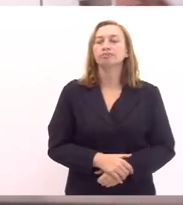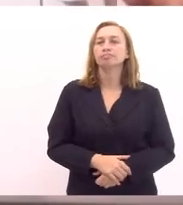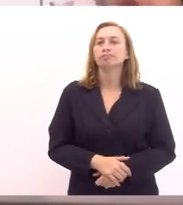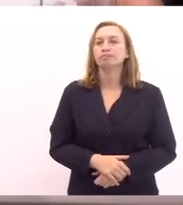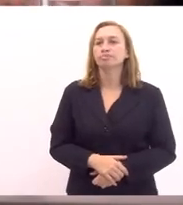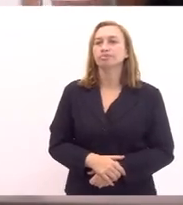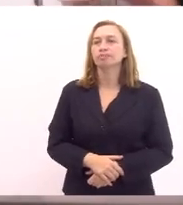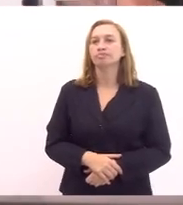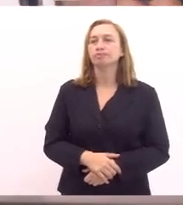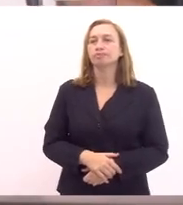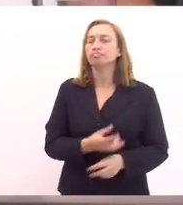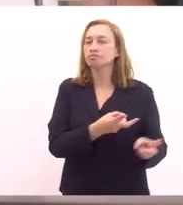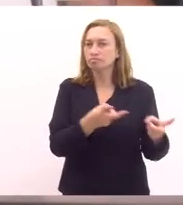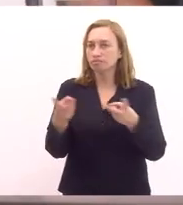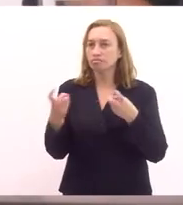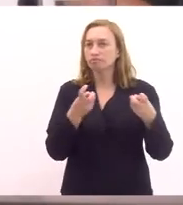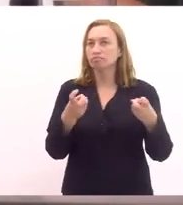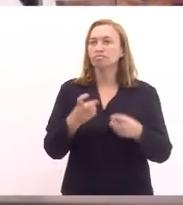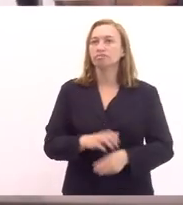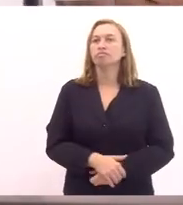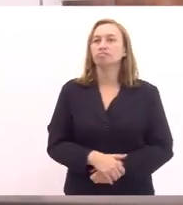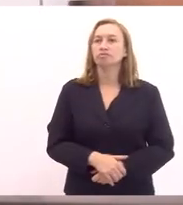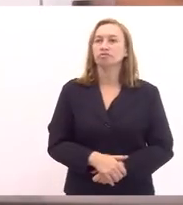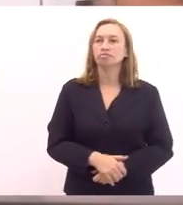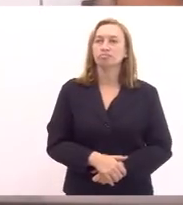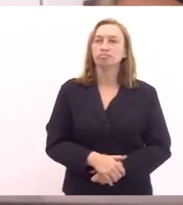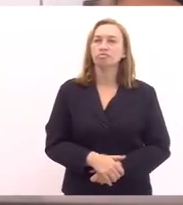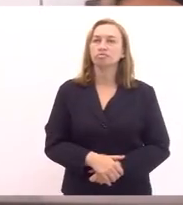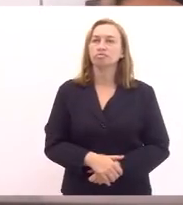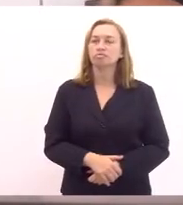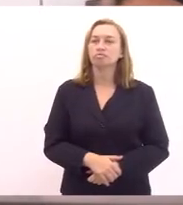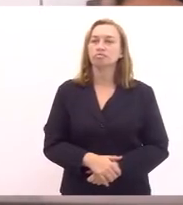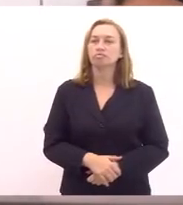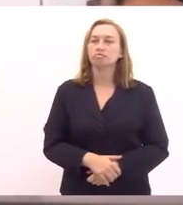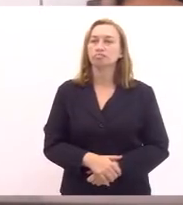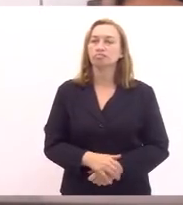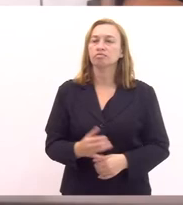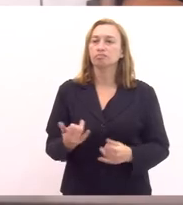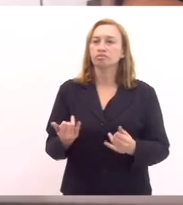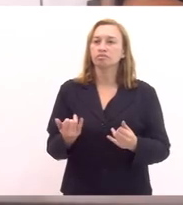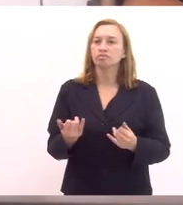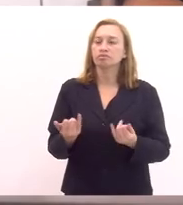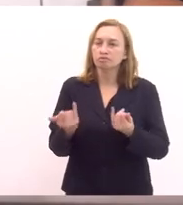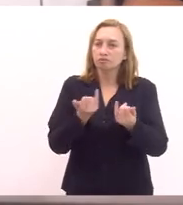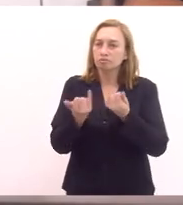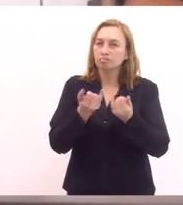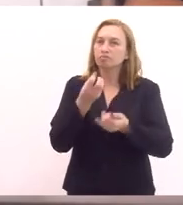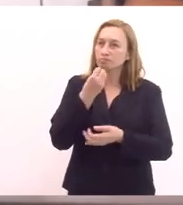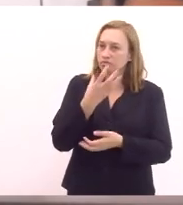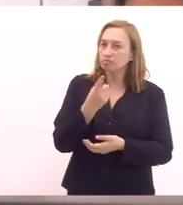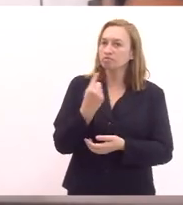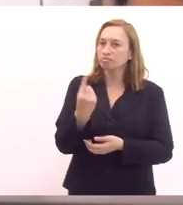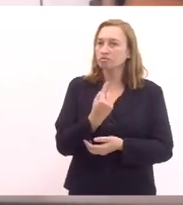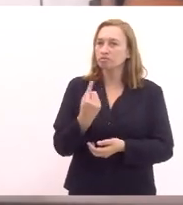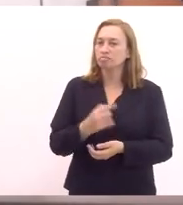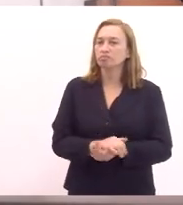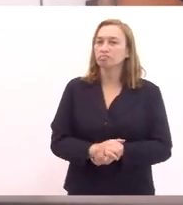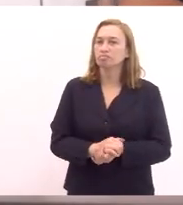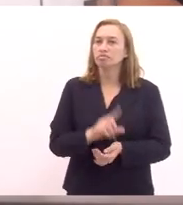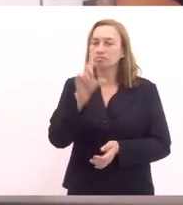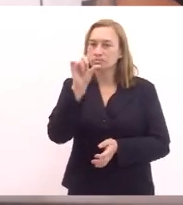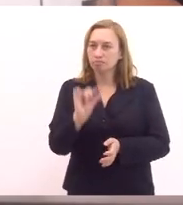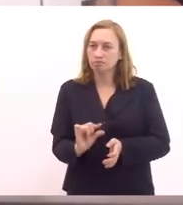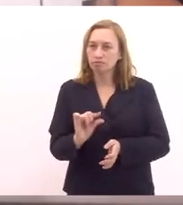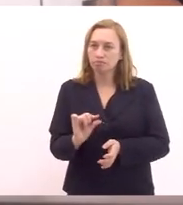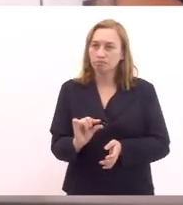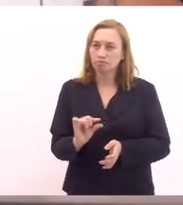E aí a gente já percebeu um um dado que a gente já levantou que já positivo para gente a gente teve uma